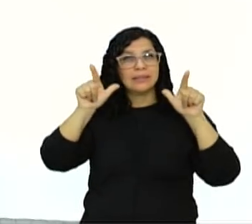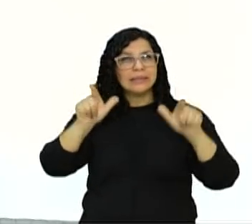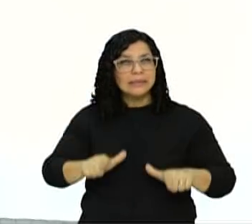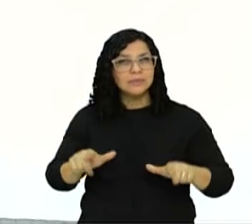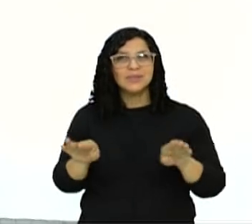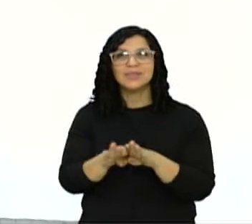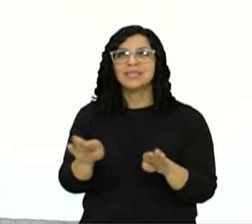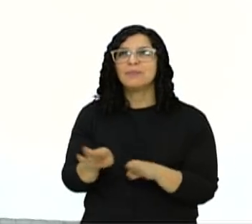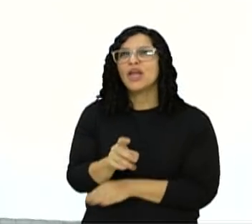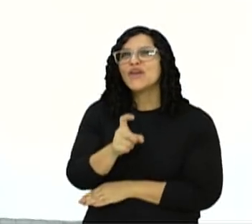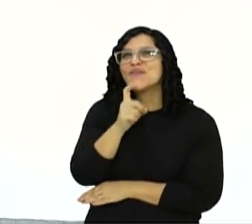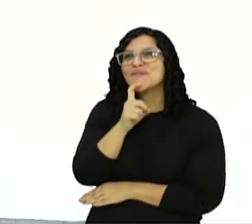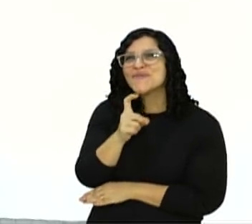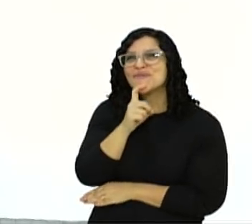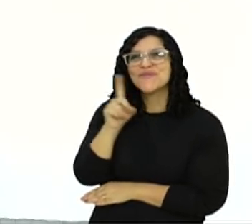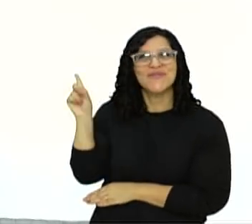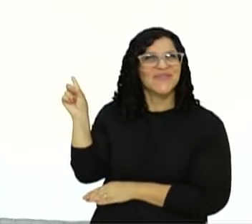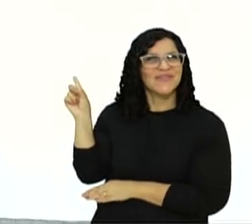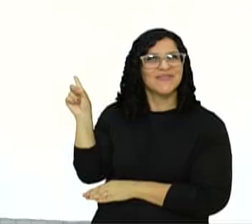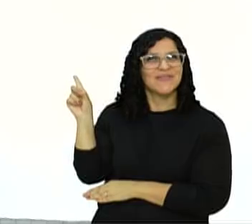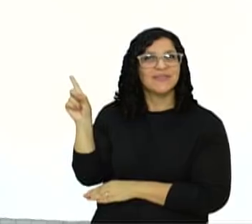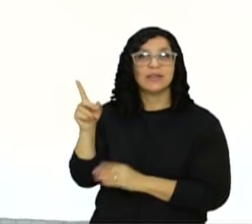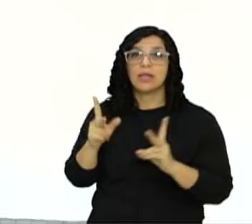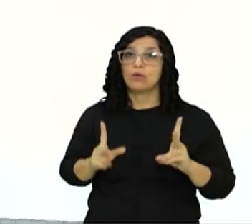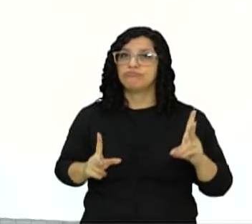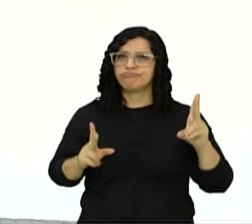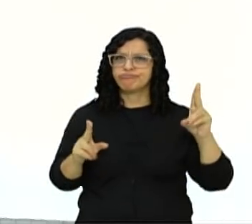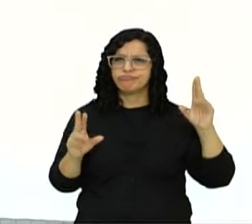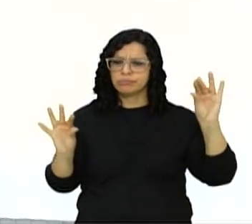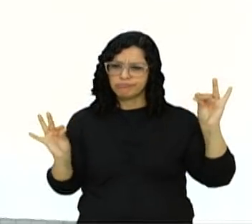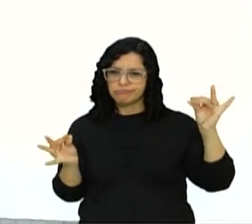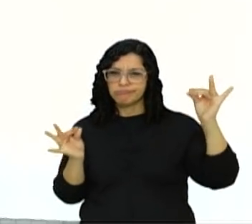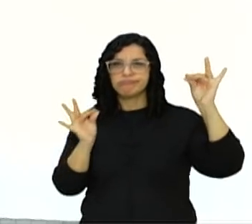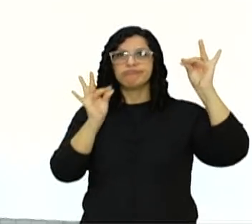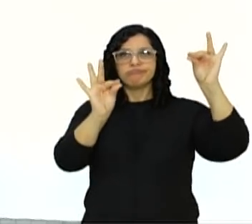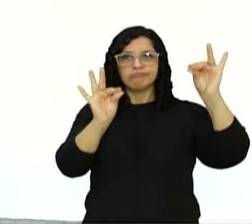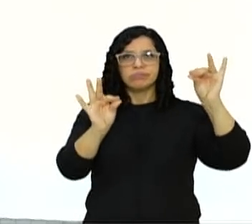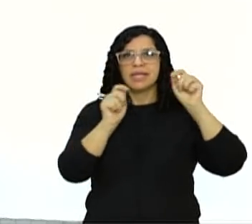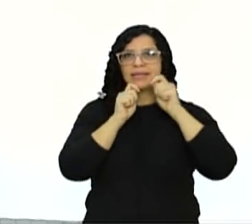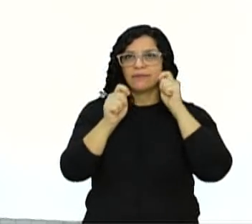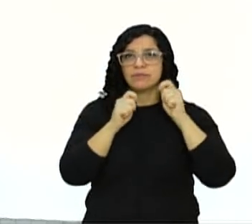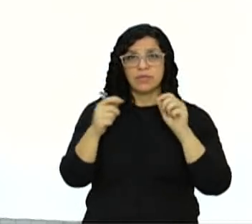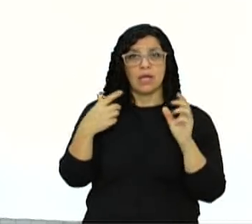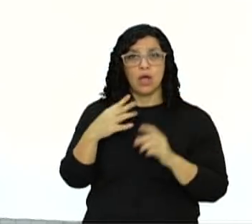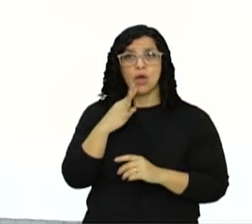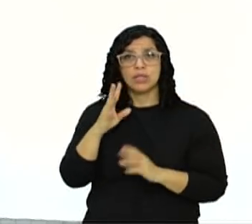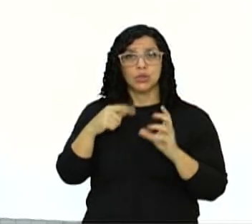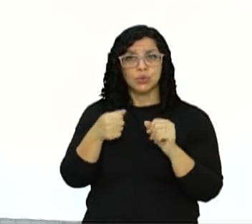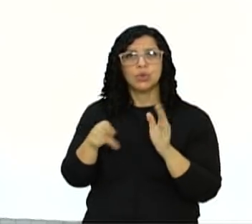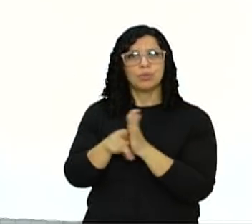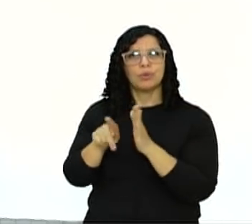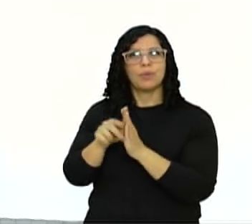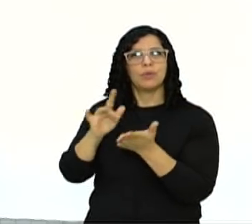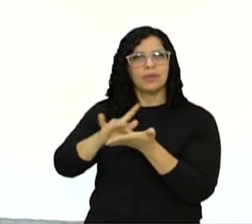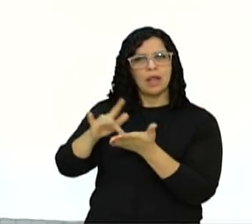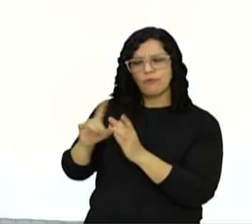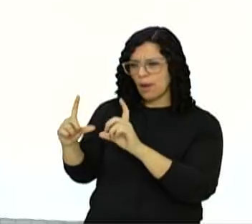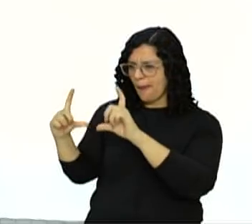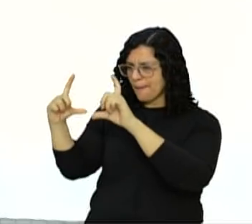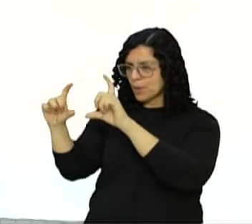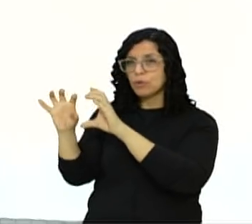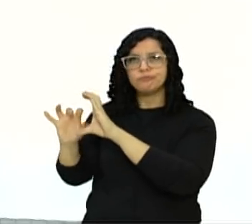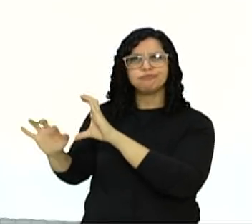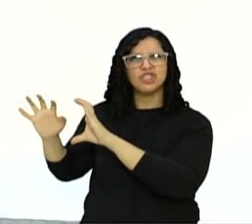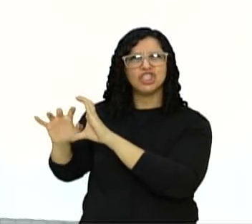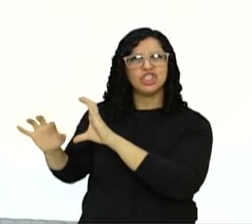trago para vocês um trecho, um recorte dessa reportagem. Se você quer saber ela na íntegra, aponte o seu celular para o